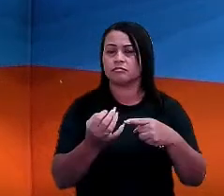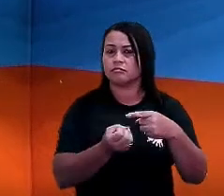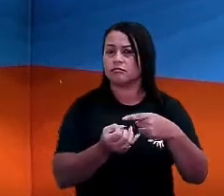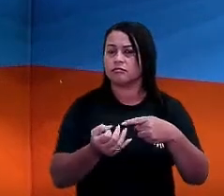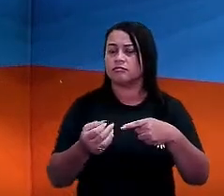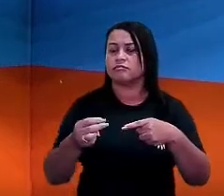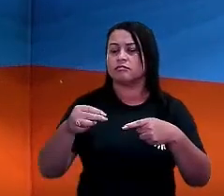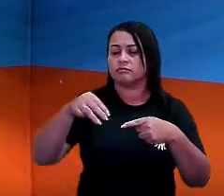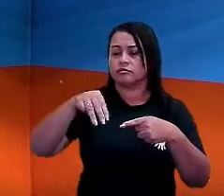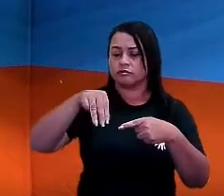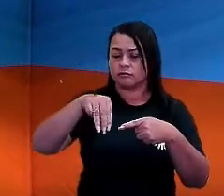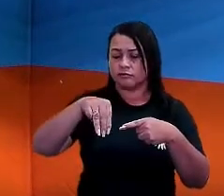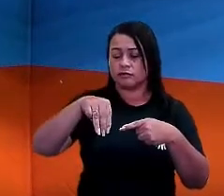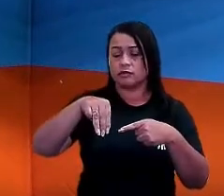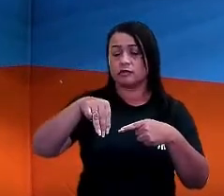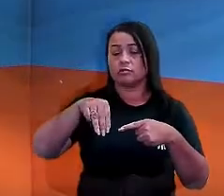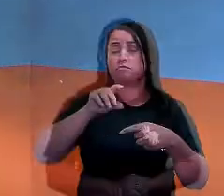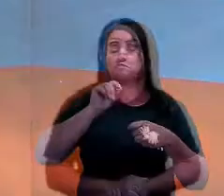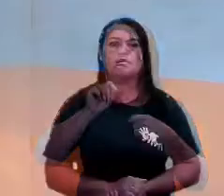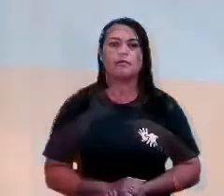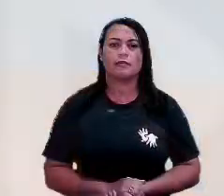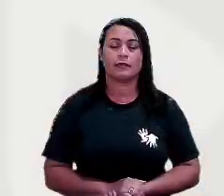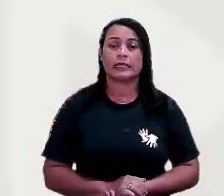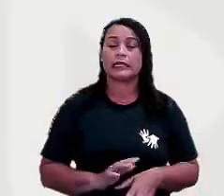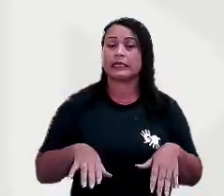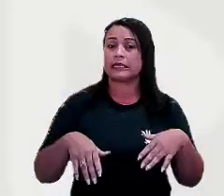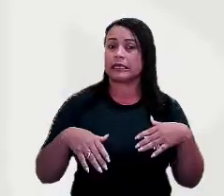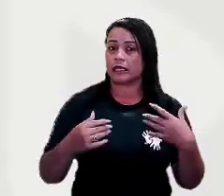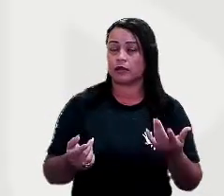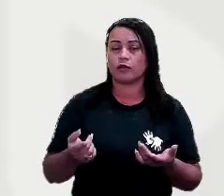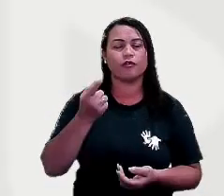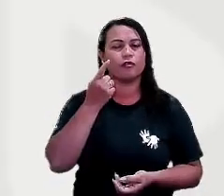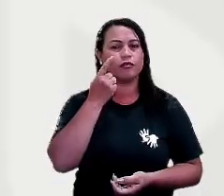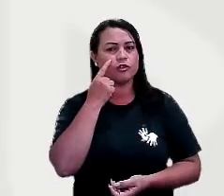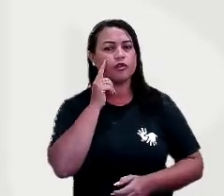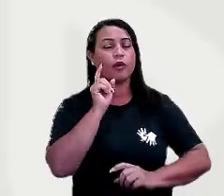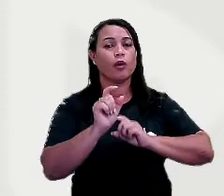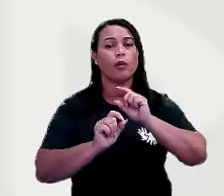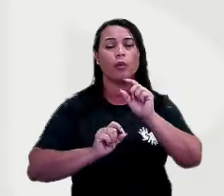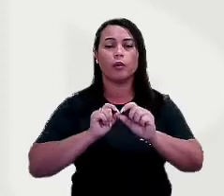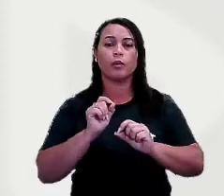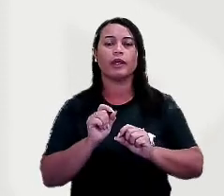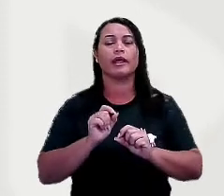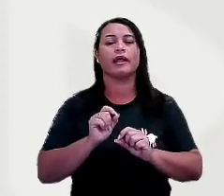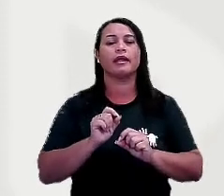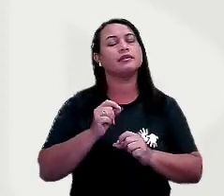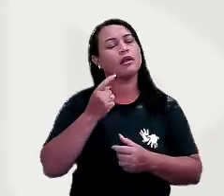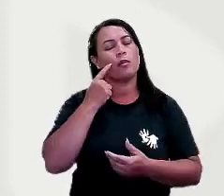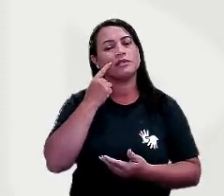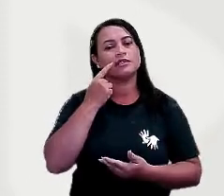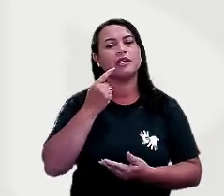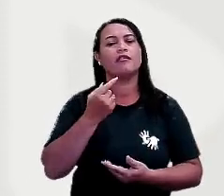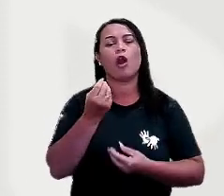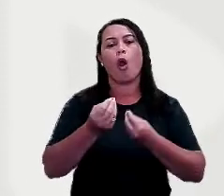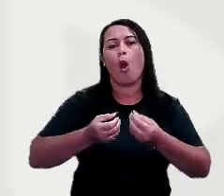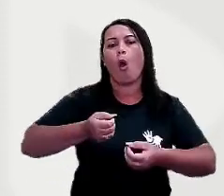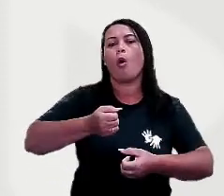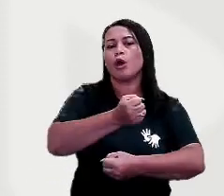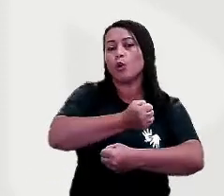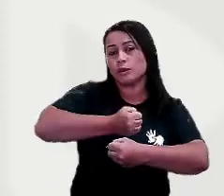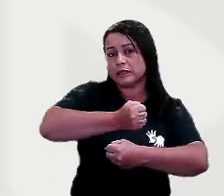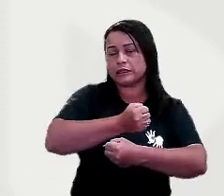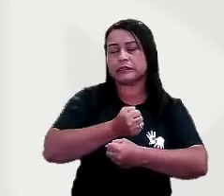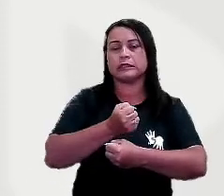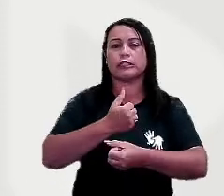misto ou uma fração mista. Ó, acompanha comigo a leitura, tá, dessa receita de cupcake. Temos